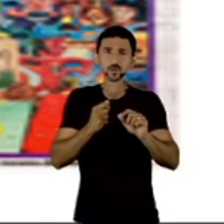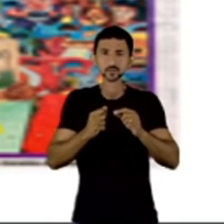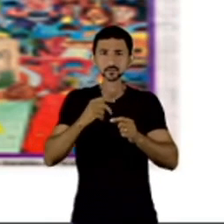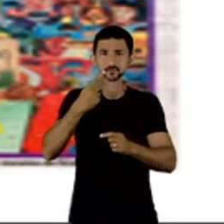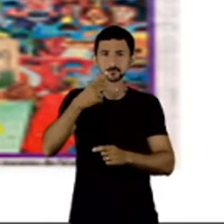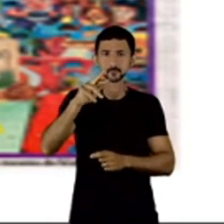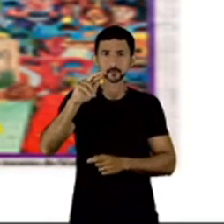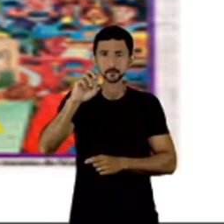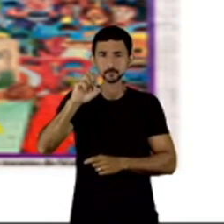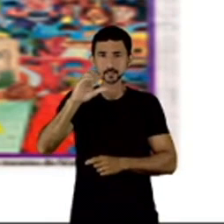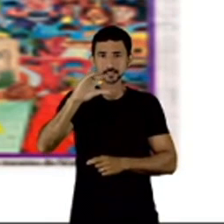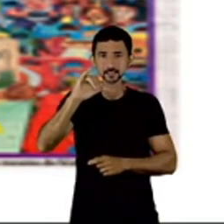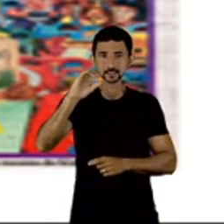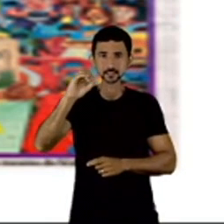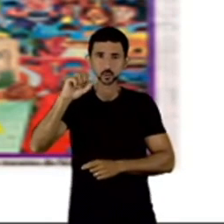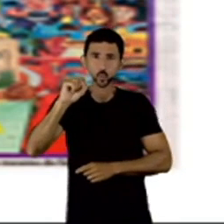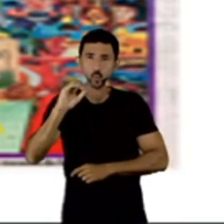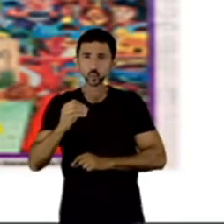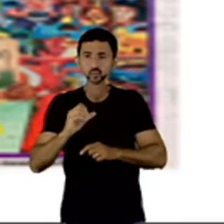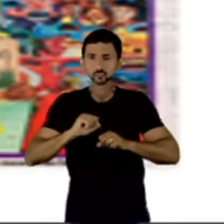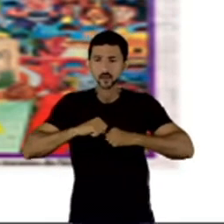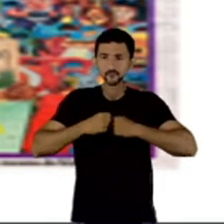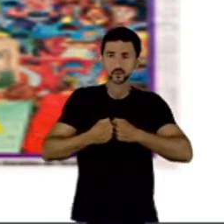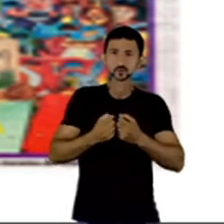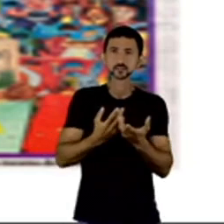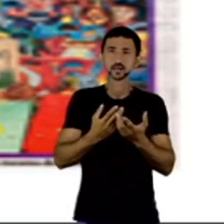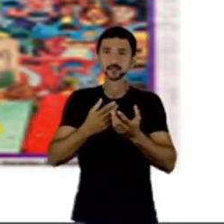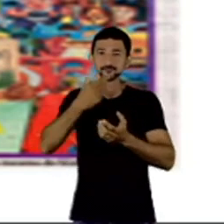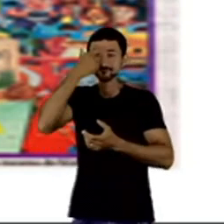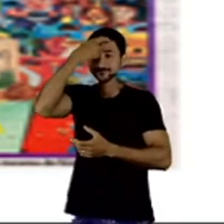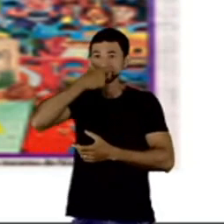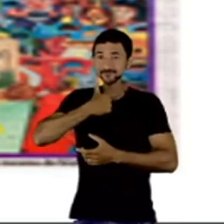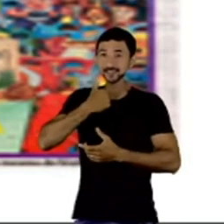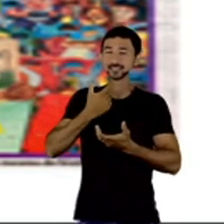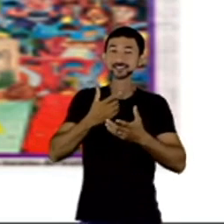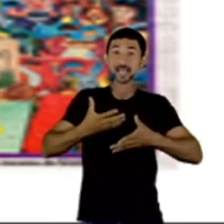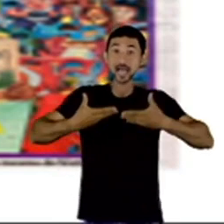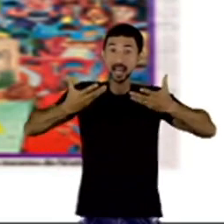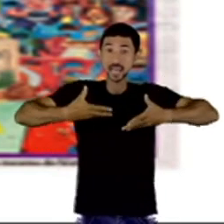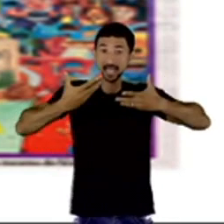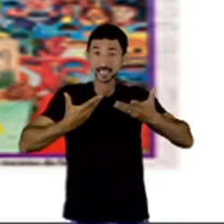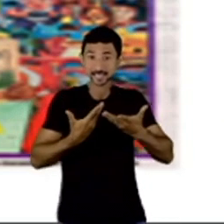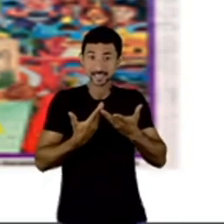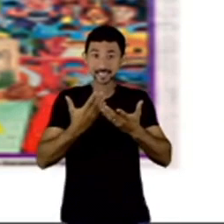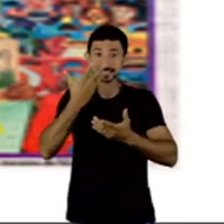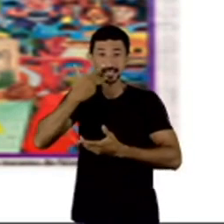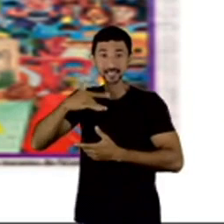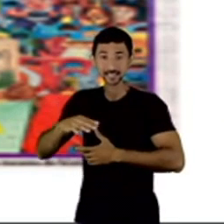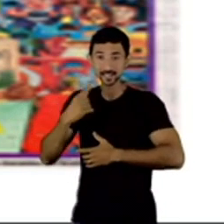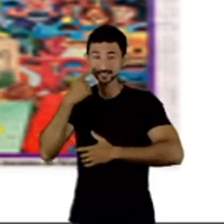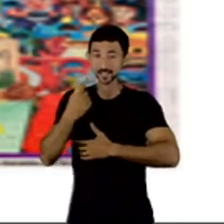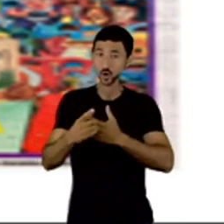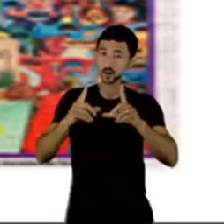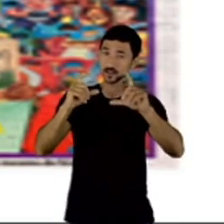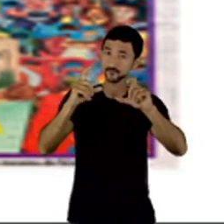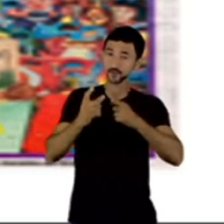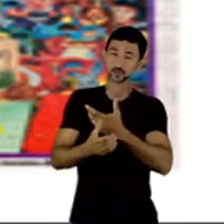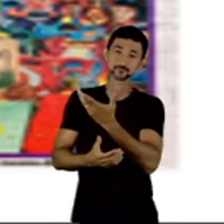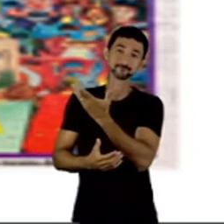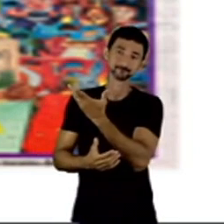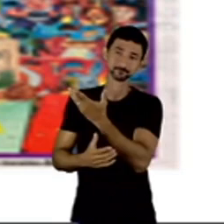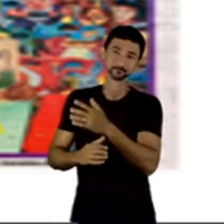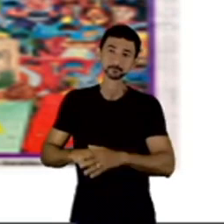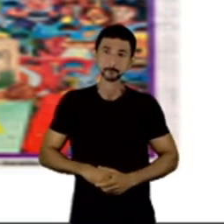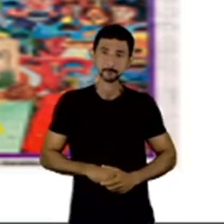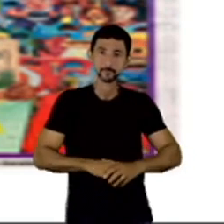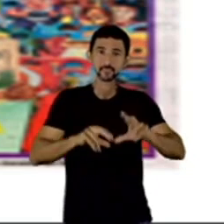melhor dizendo, está sendo reforçada pelo semblante, pela alegria, pela satisfação dessas crianças que,